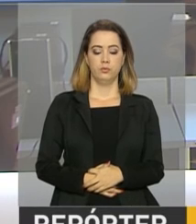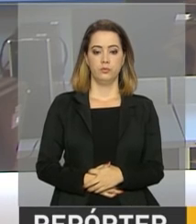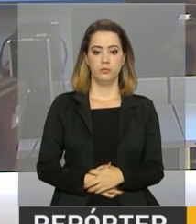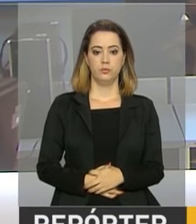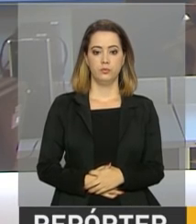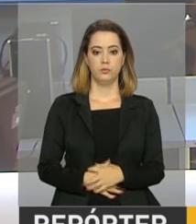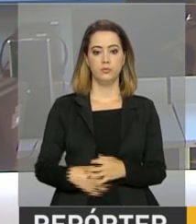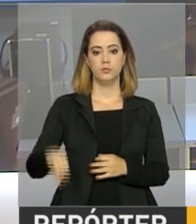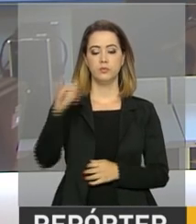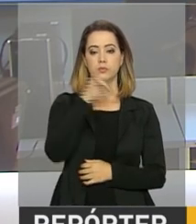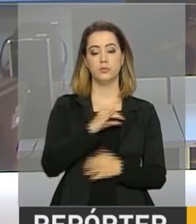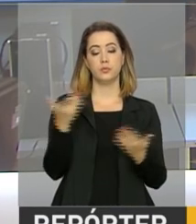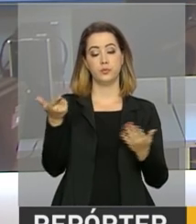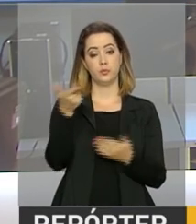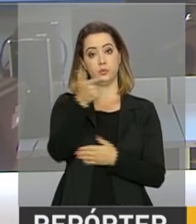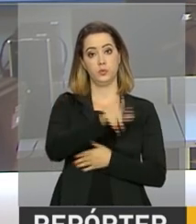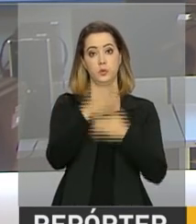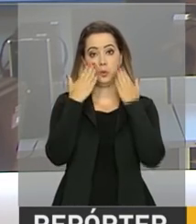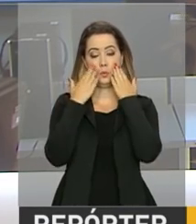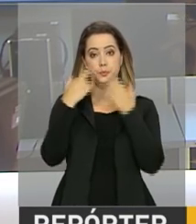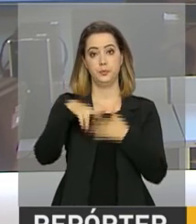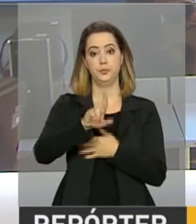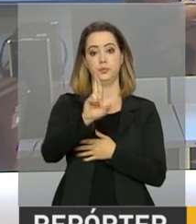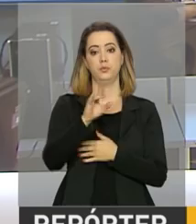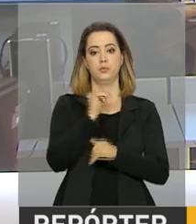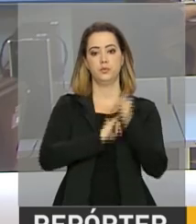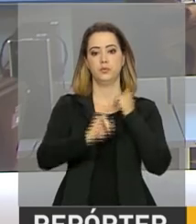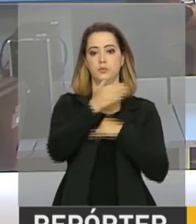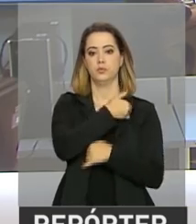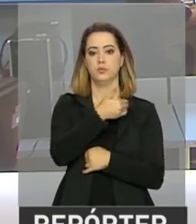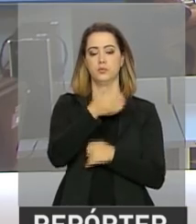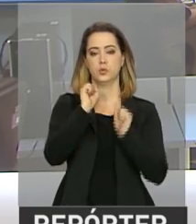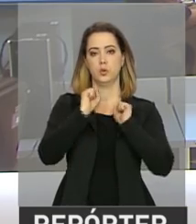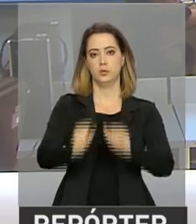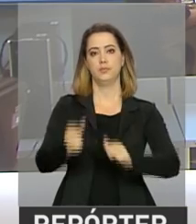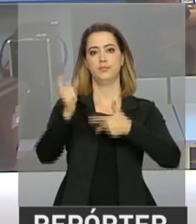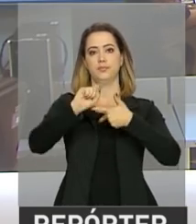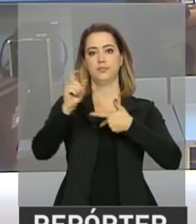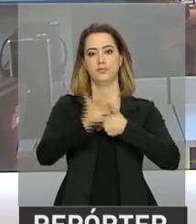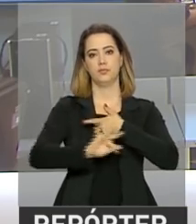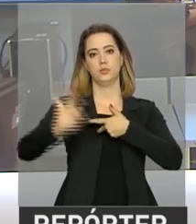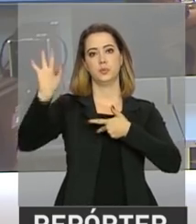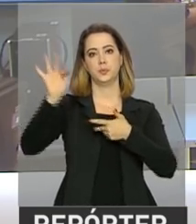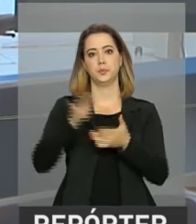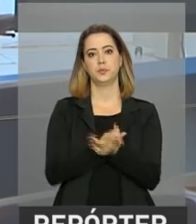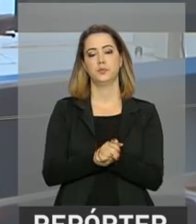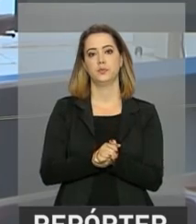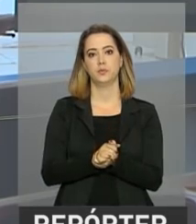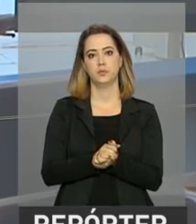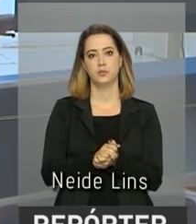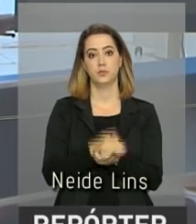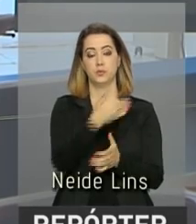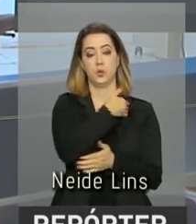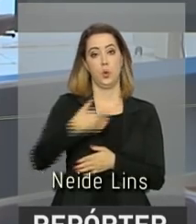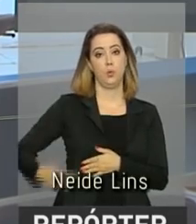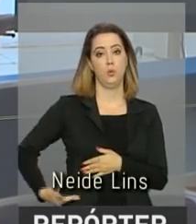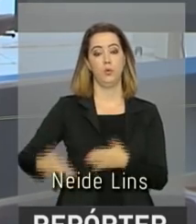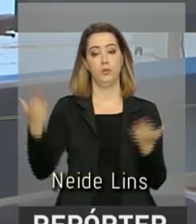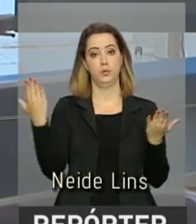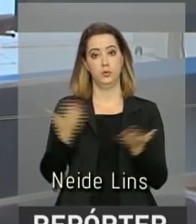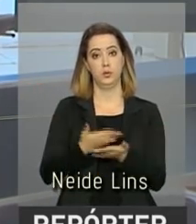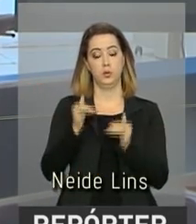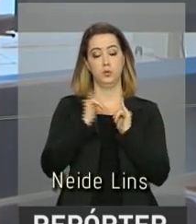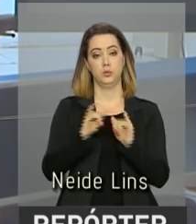o la no ar mais uma edição do repórter nbr com as notícias do poder executivo federal o governo decretou